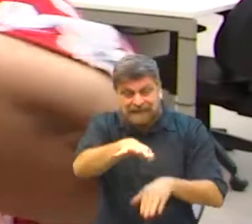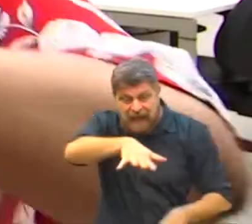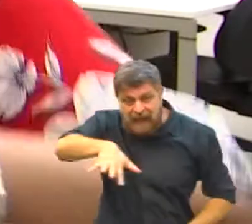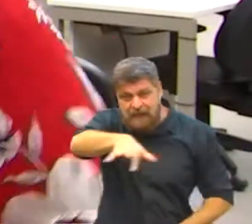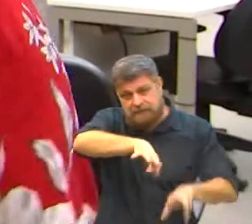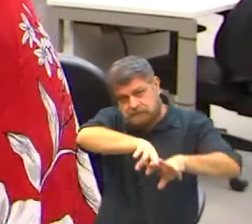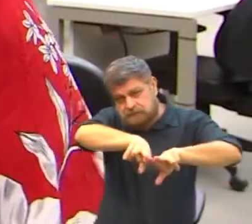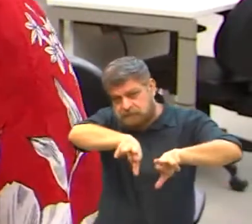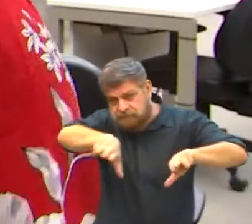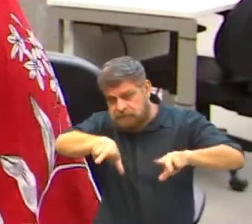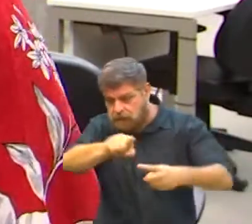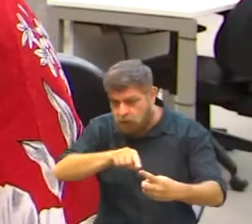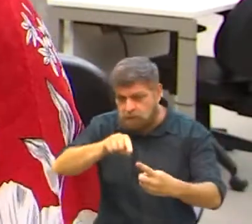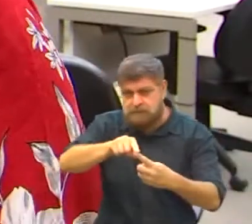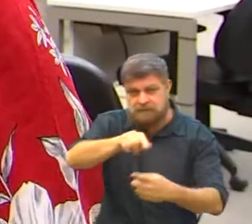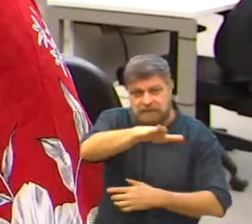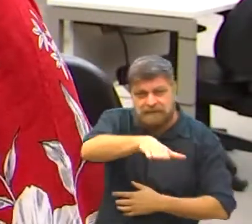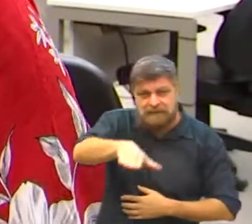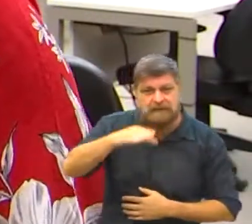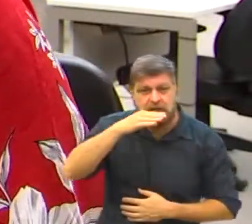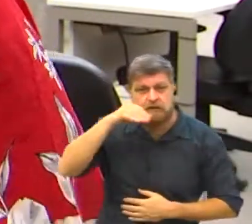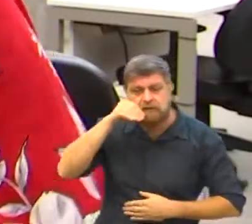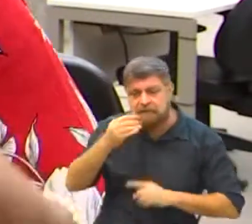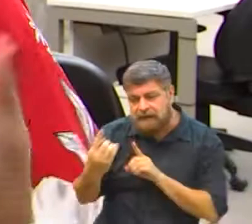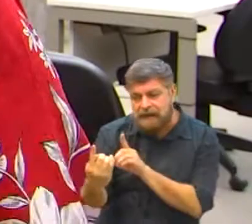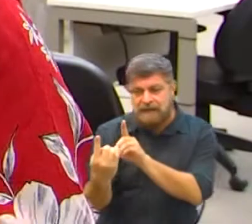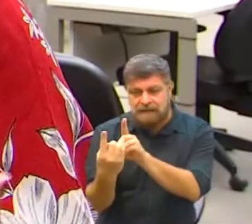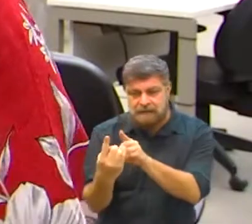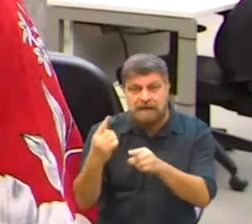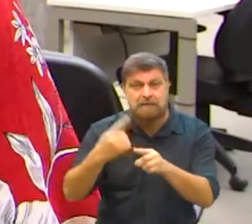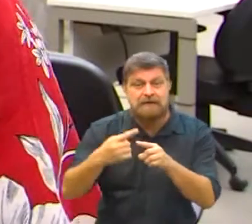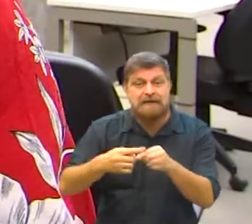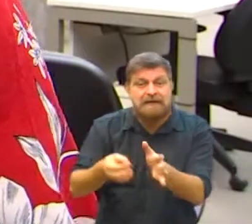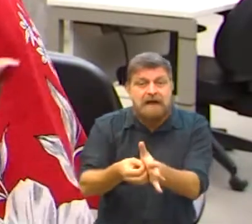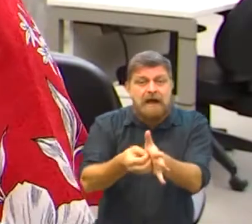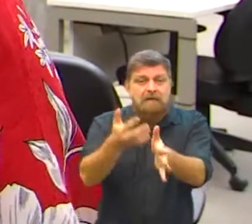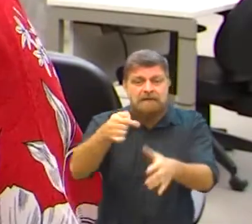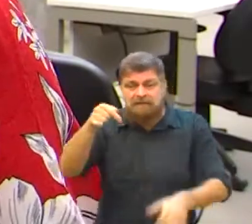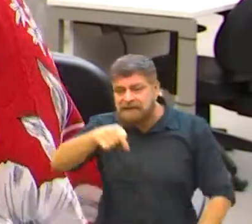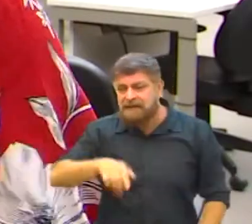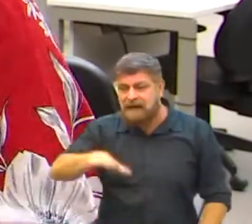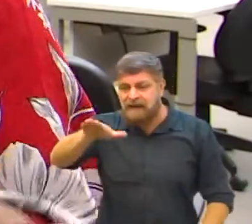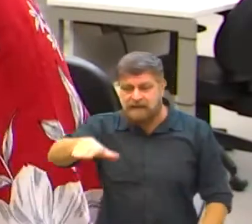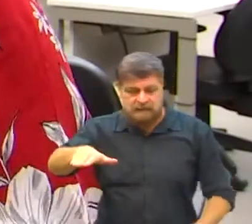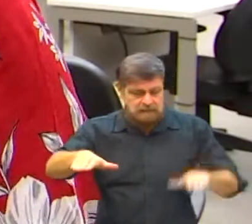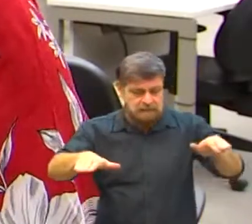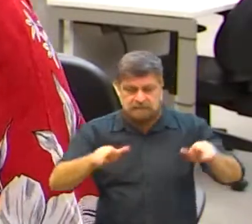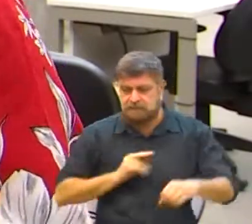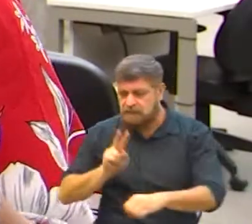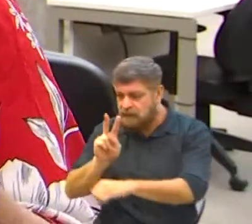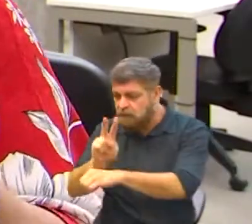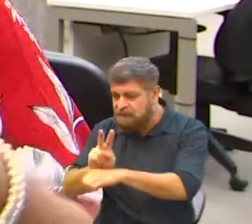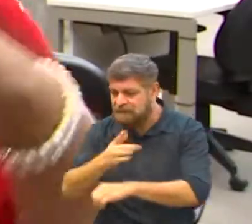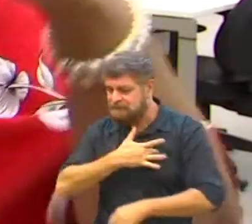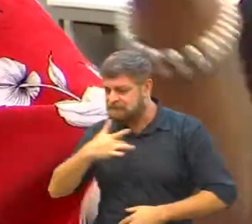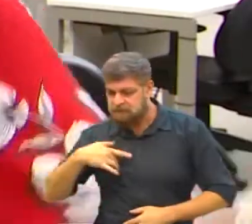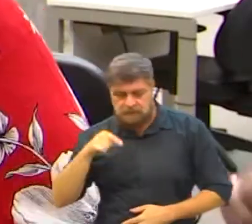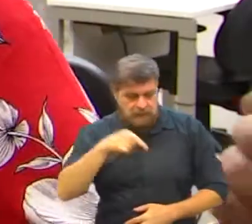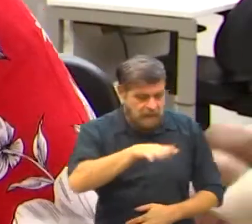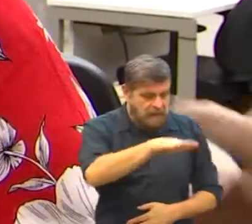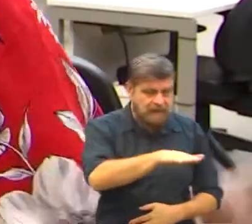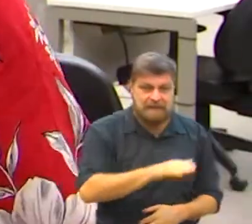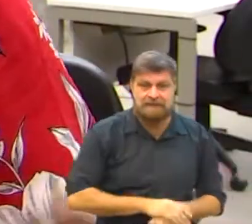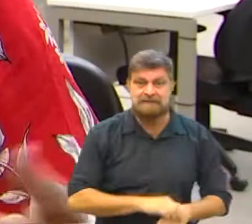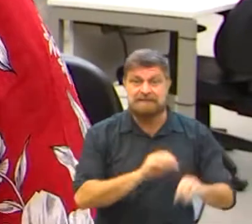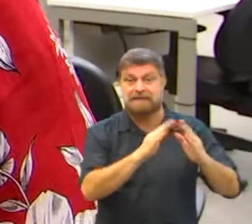com as diversas áreas para poder atender essa criança ou esse jovem. Porque essa criança, muitas vezes, é a mesma criança que a gente atende na